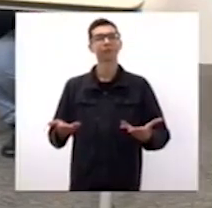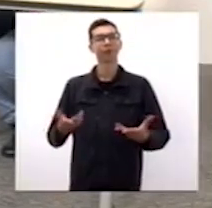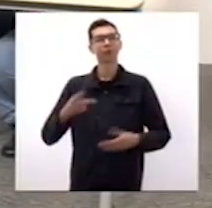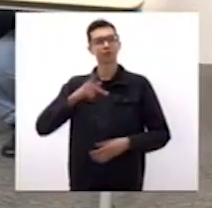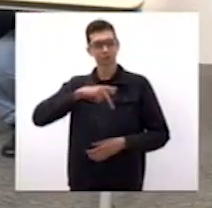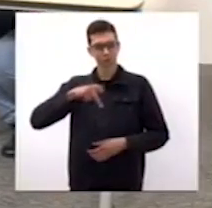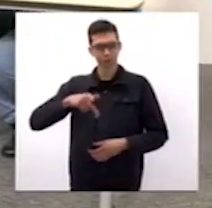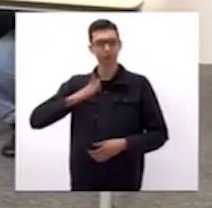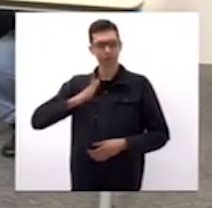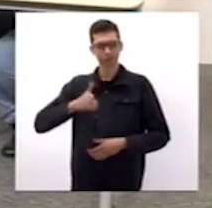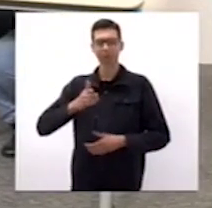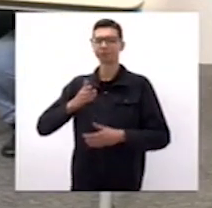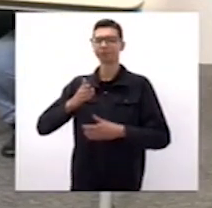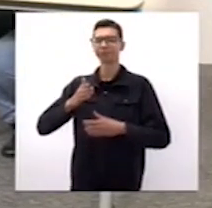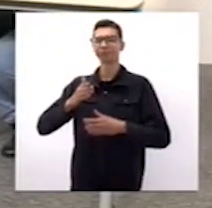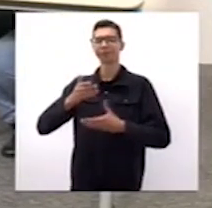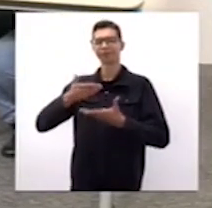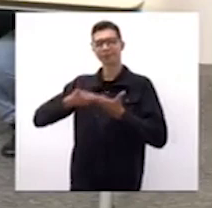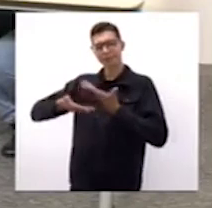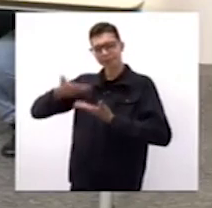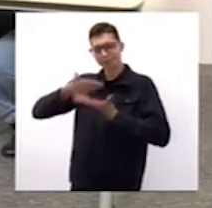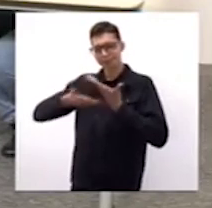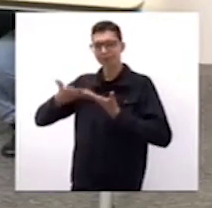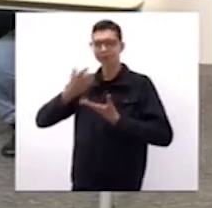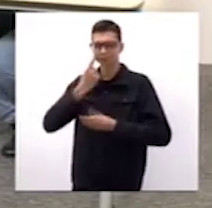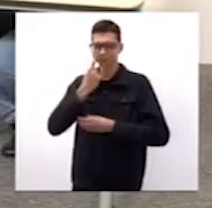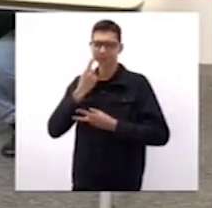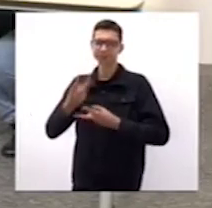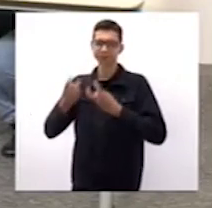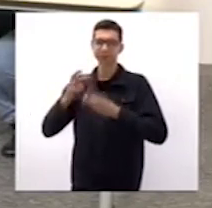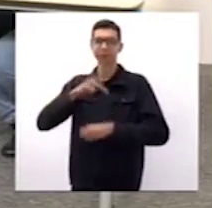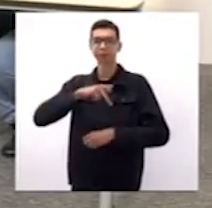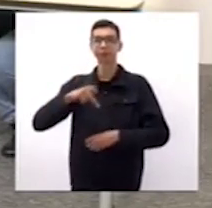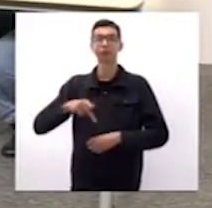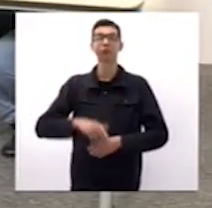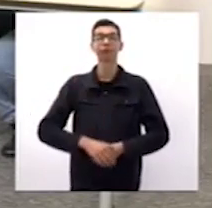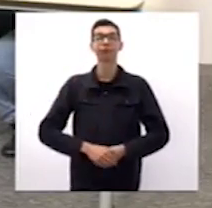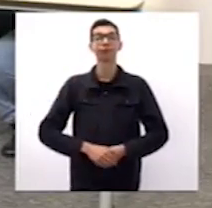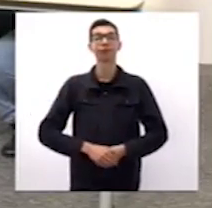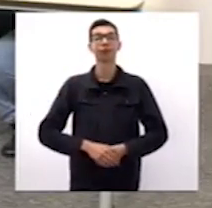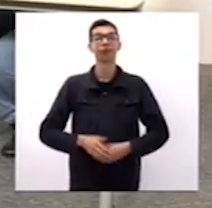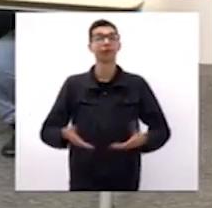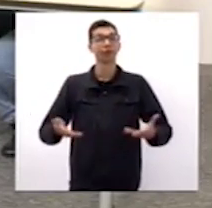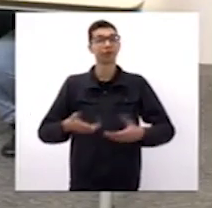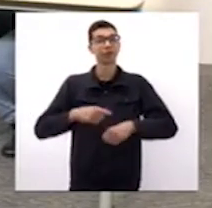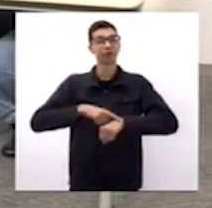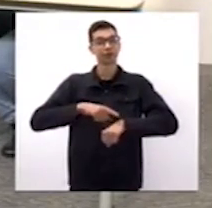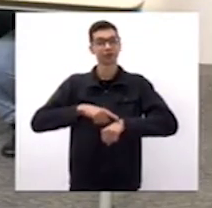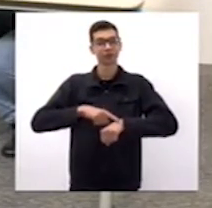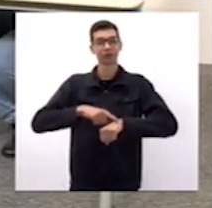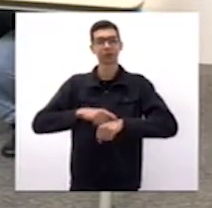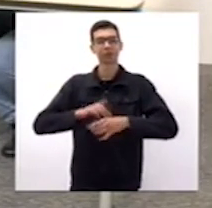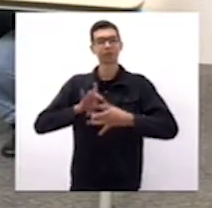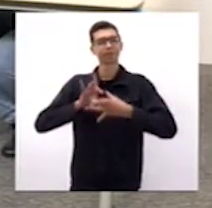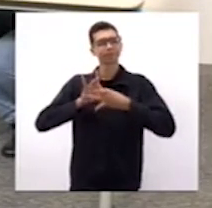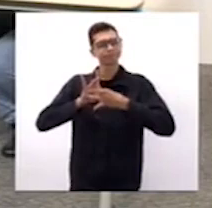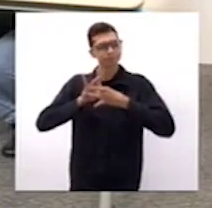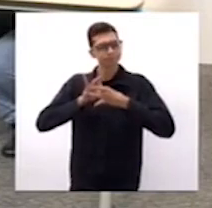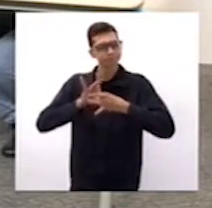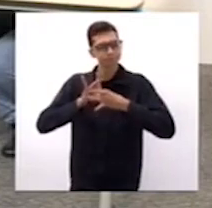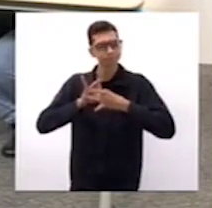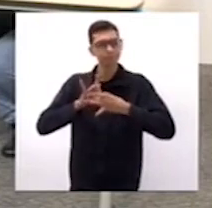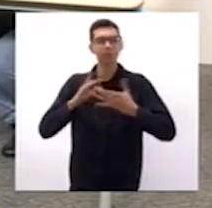Professores interagindo, a gente sempre agradece aí a participação dos professores por compartilhar esse momento conosco. Então, eu vou